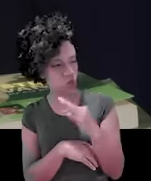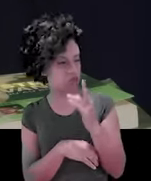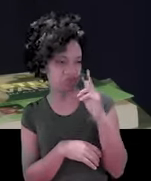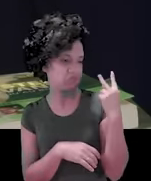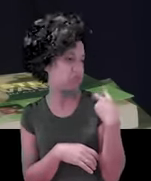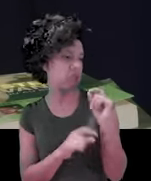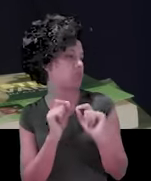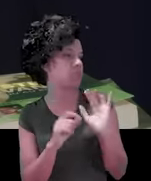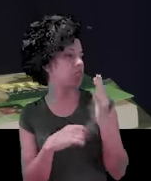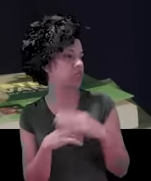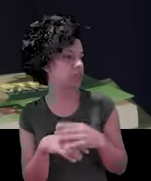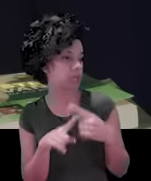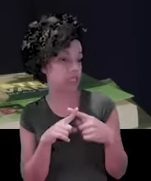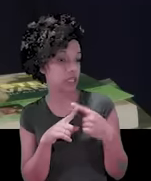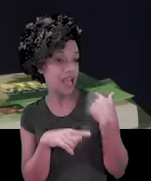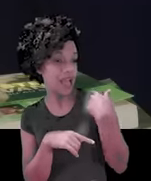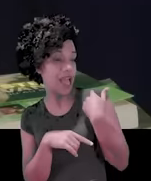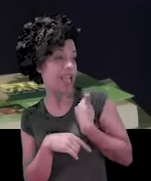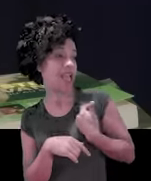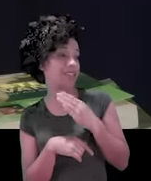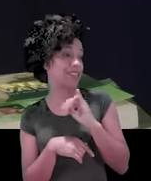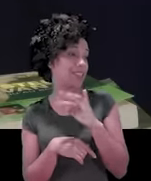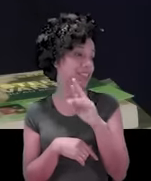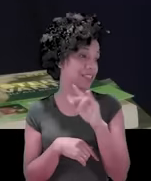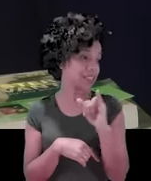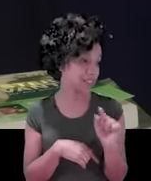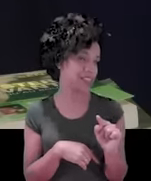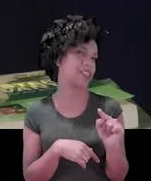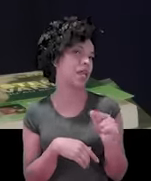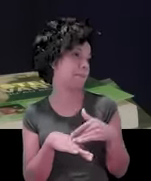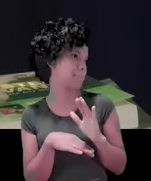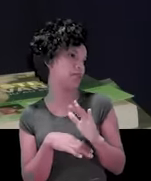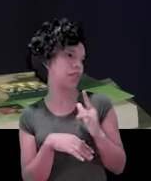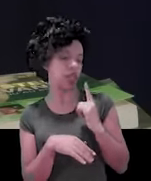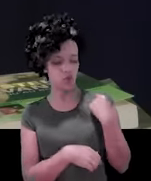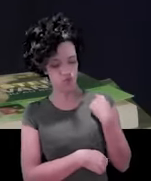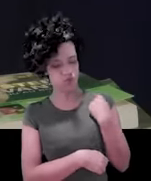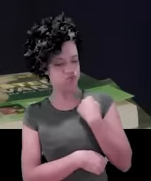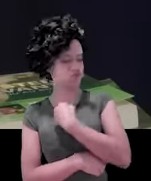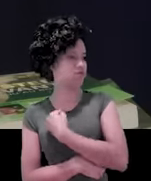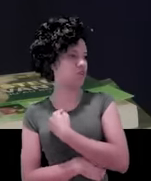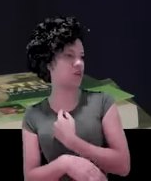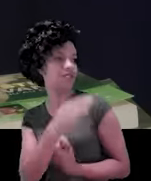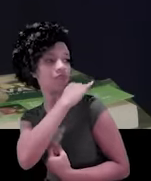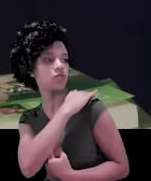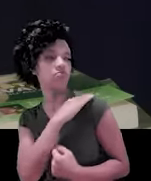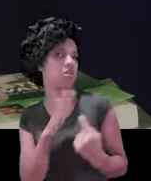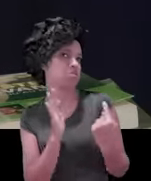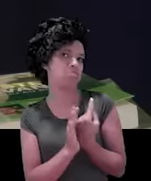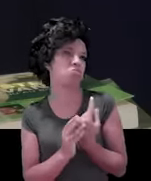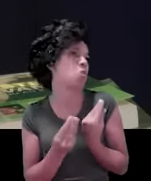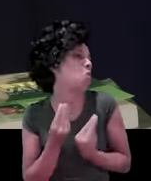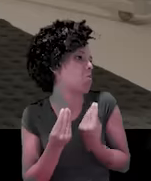até então não tinha nem visto que era que a massa fica triste eu carrego do acidente né tem 10 arranhado grande assim e não